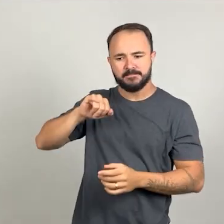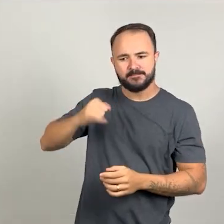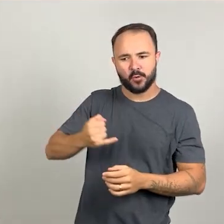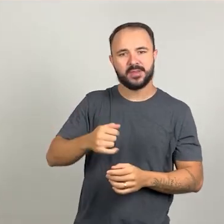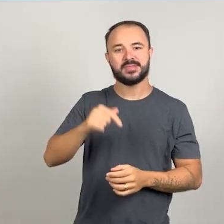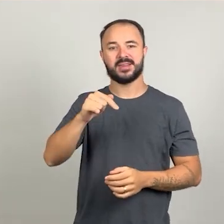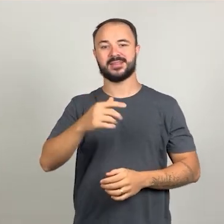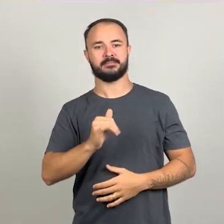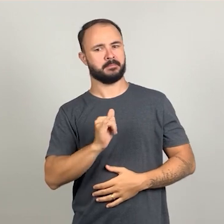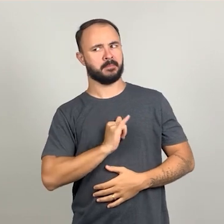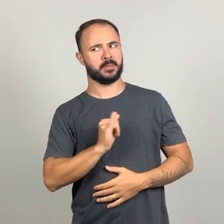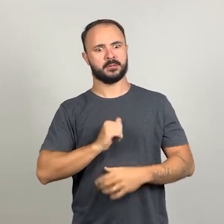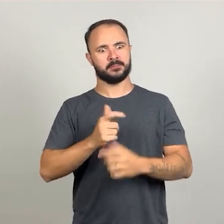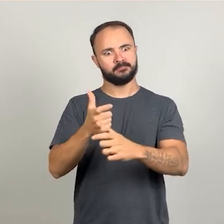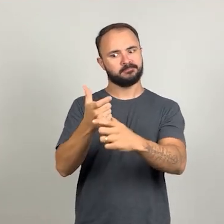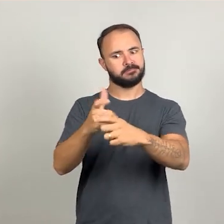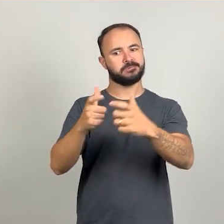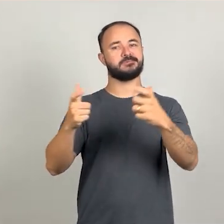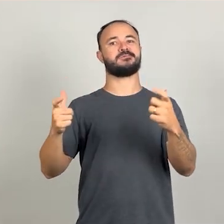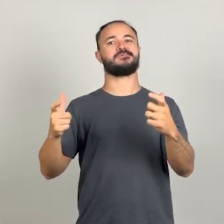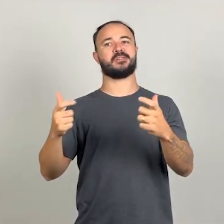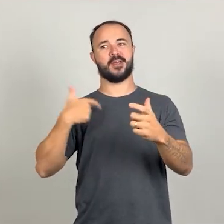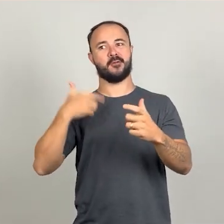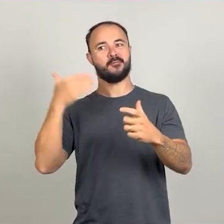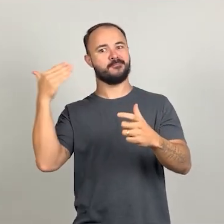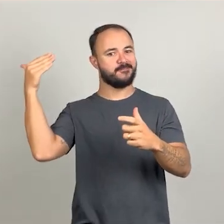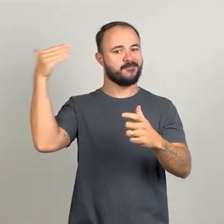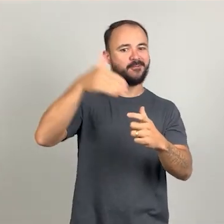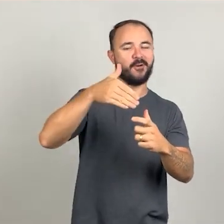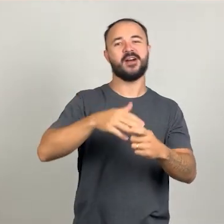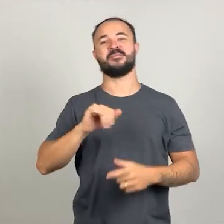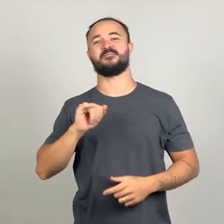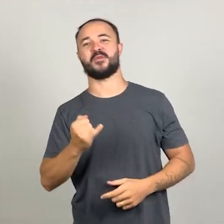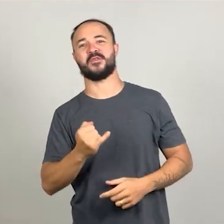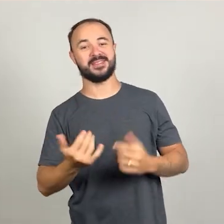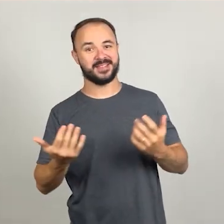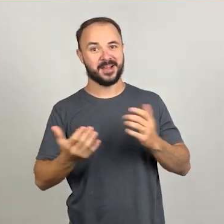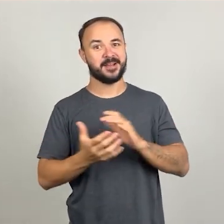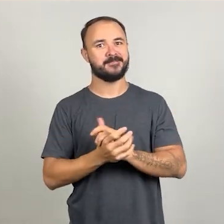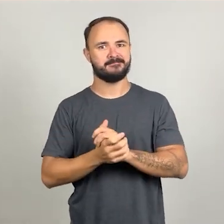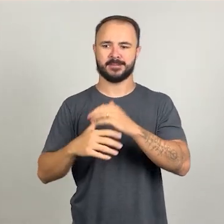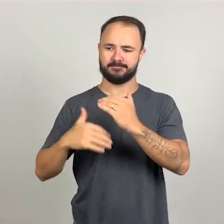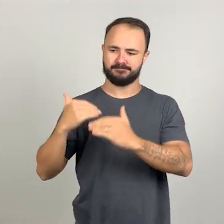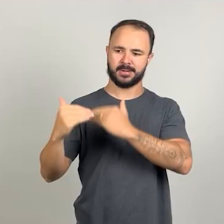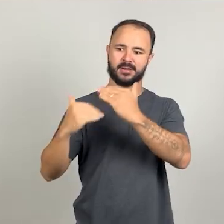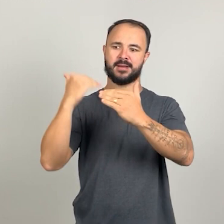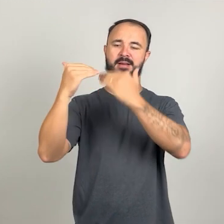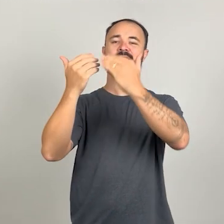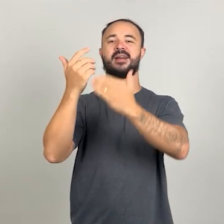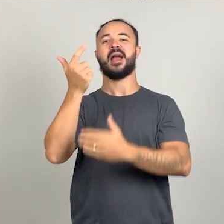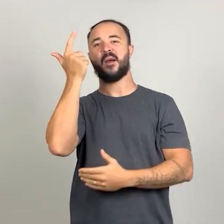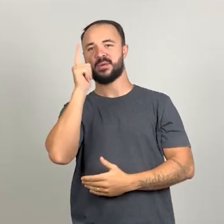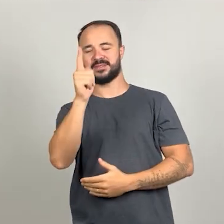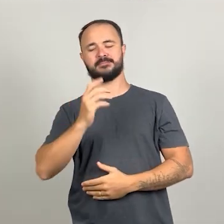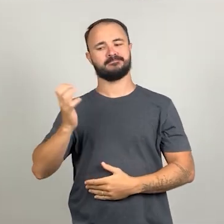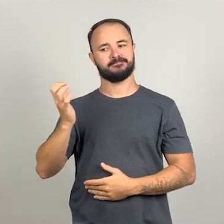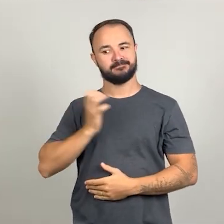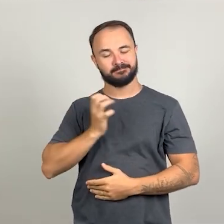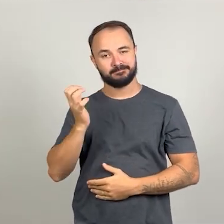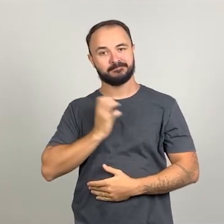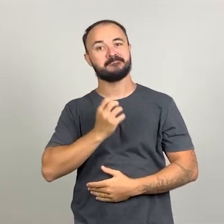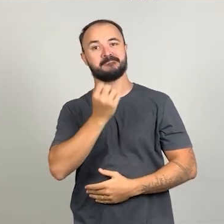né? Morar aqui e contribuir para que a Imperatriz avançasse cada vez mais. E